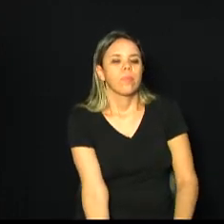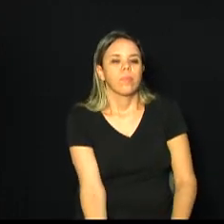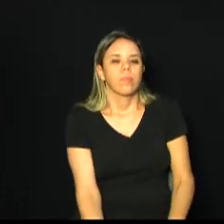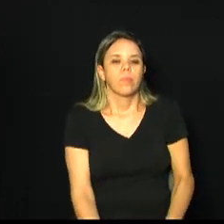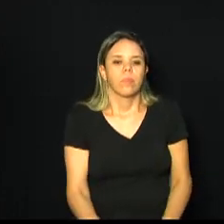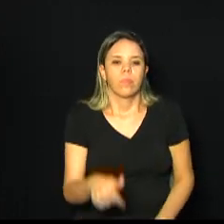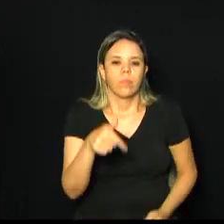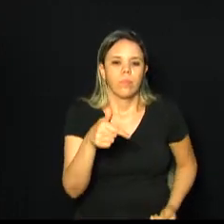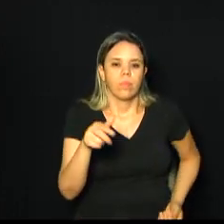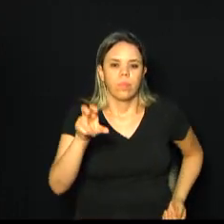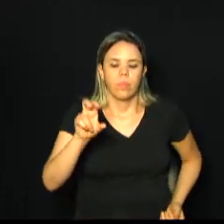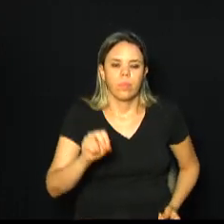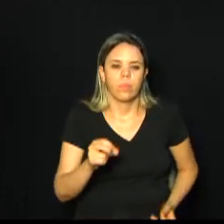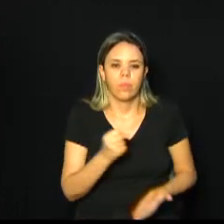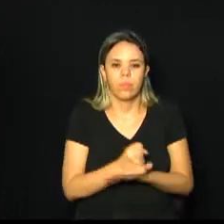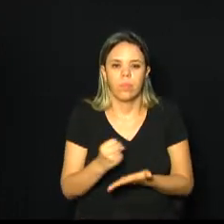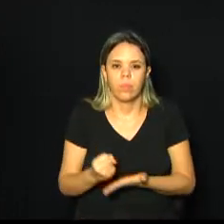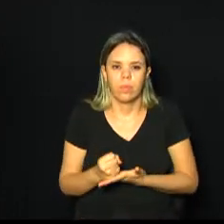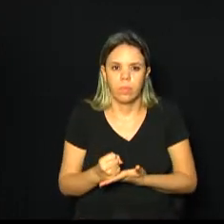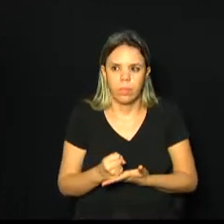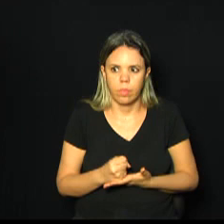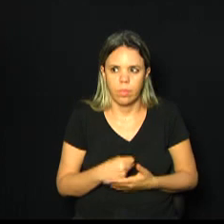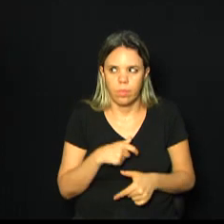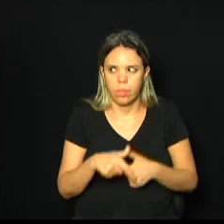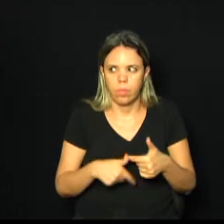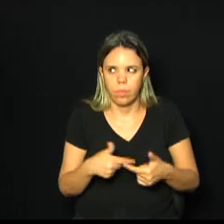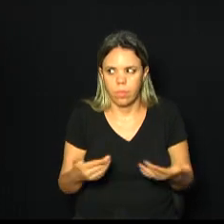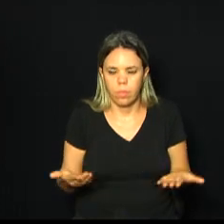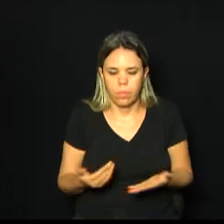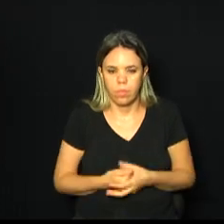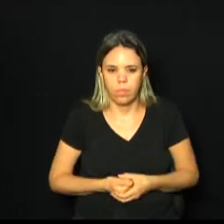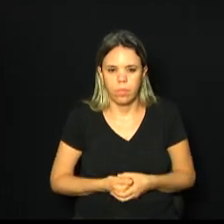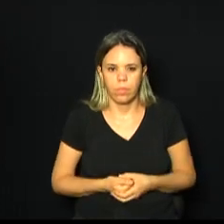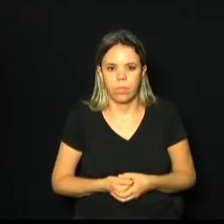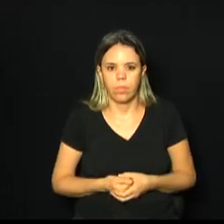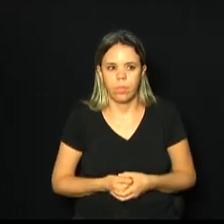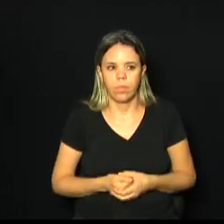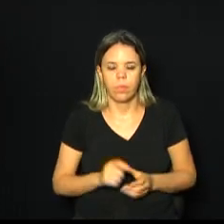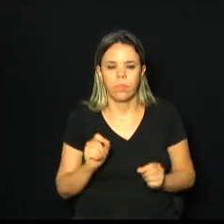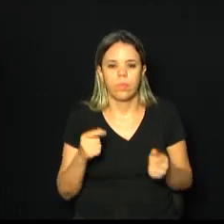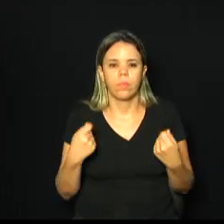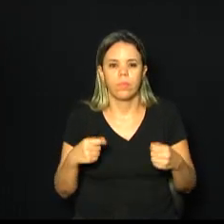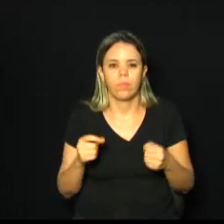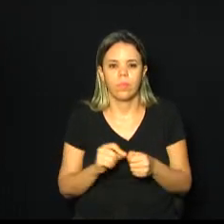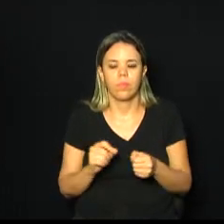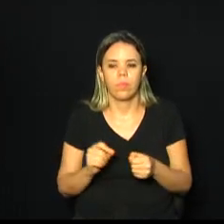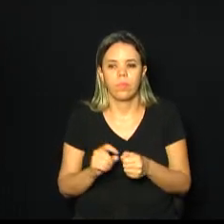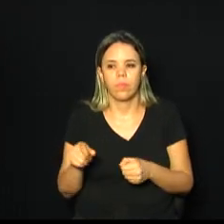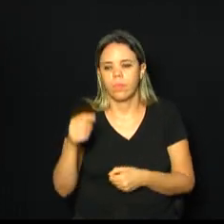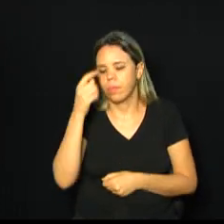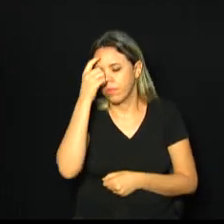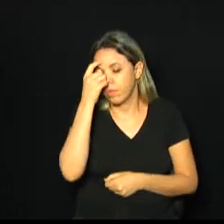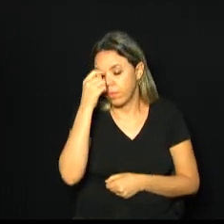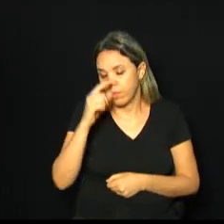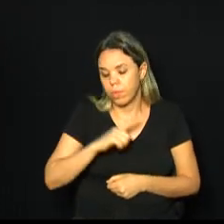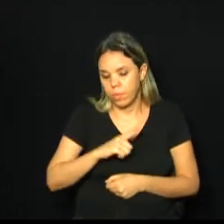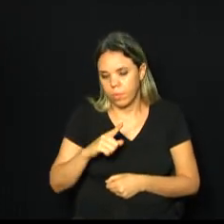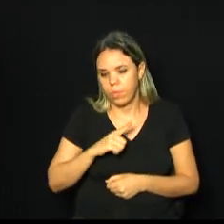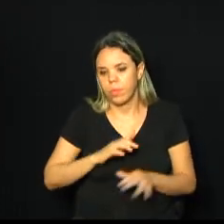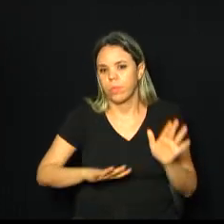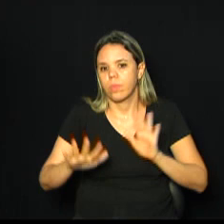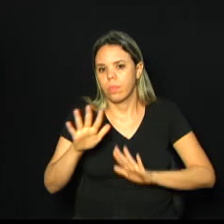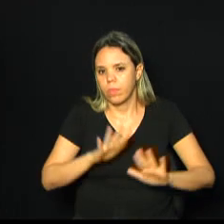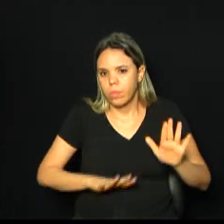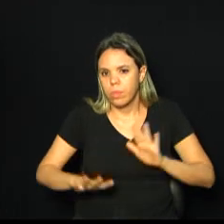mínimo, aí uns 750 contratos ativos hoje. O que eu preciso fazer com isso? Eu tenho que tomar